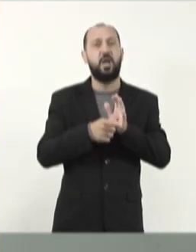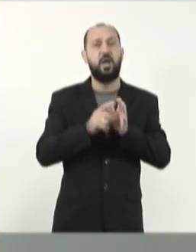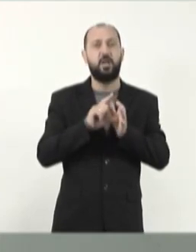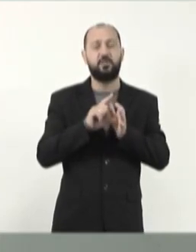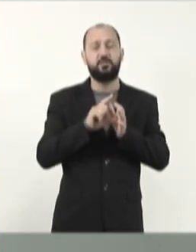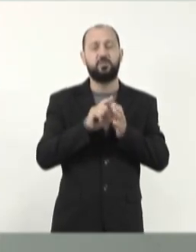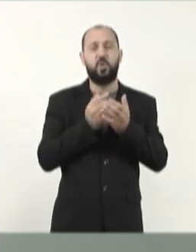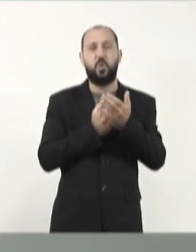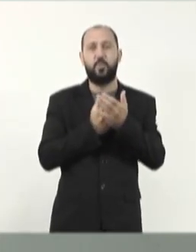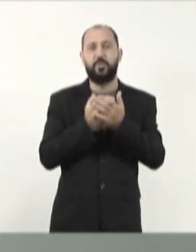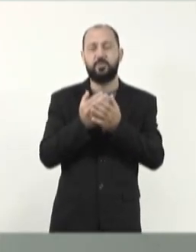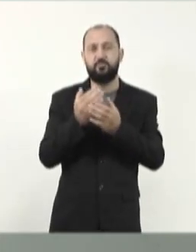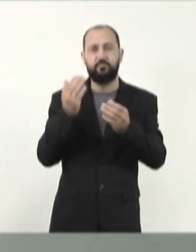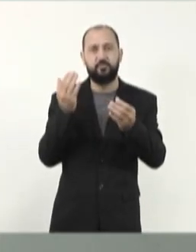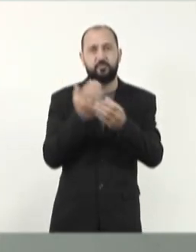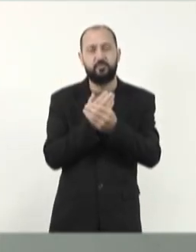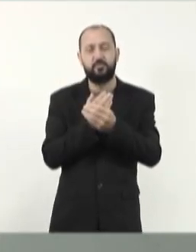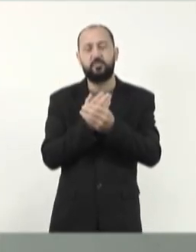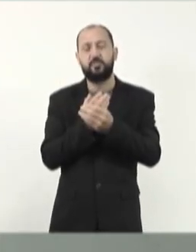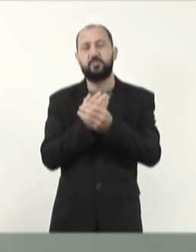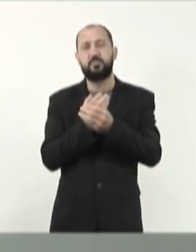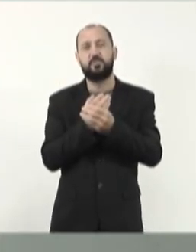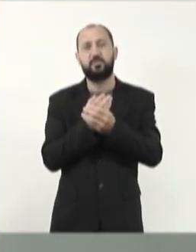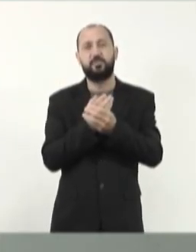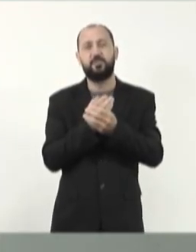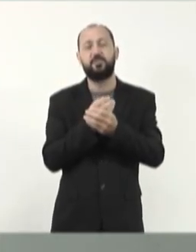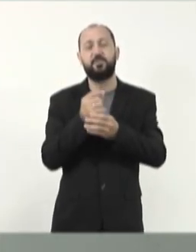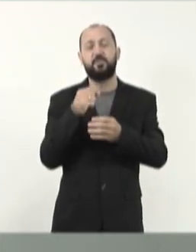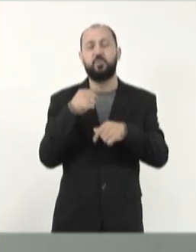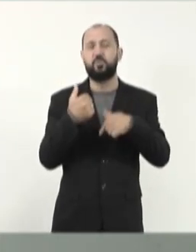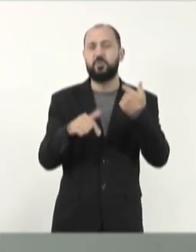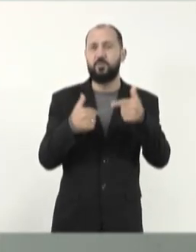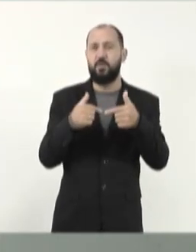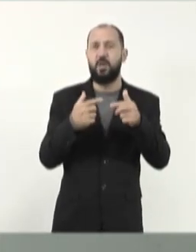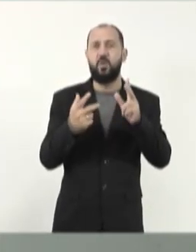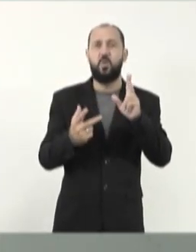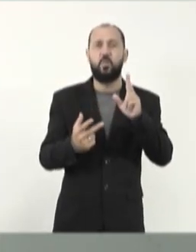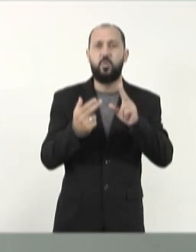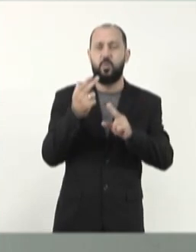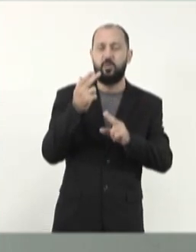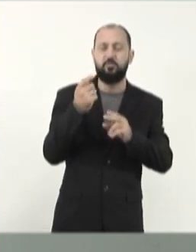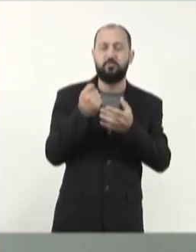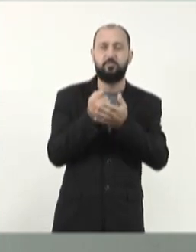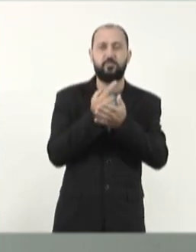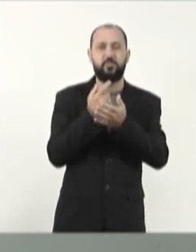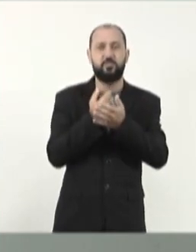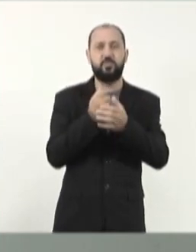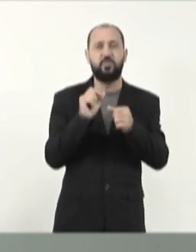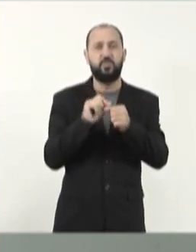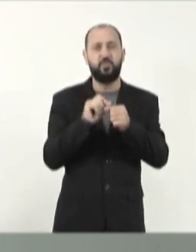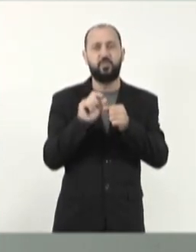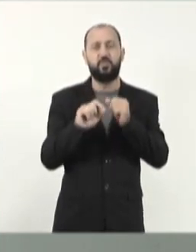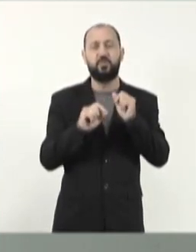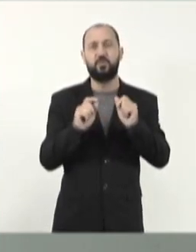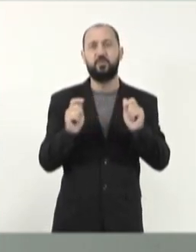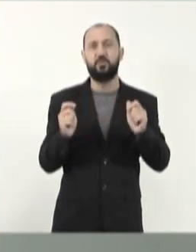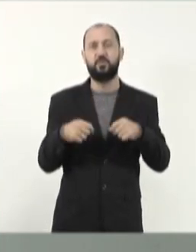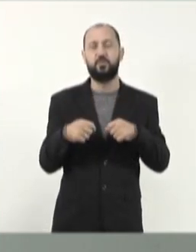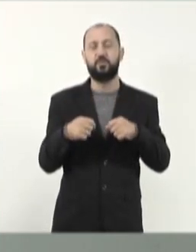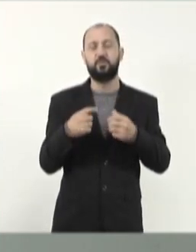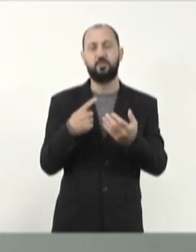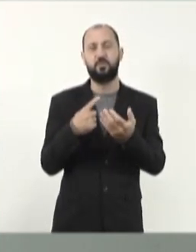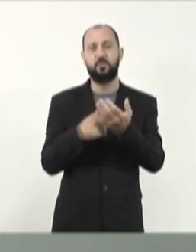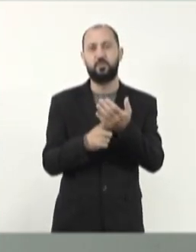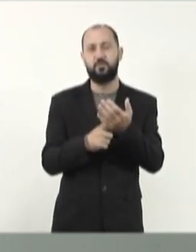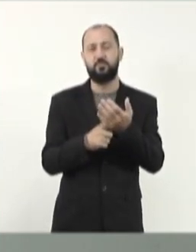antes do ingresso de uma ação contra o Estado para que o serviço, uma cirurgia, um medicamento seja fornecido, que haja uma possibilidade de